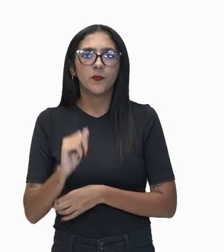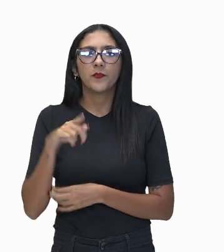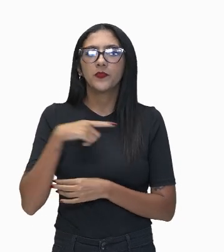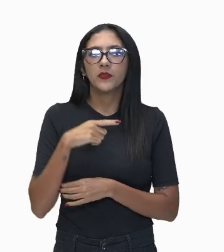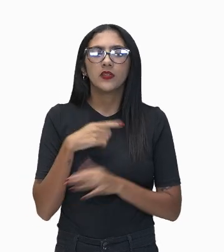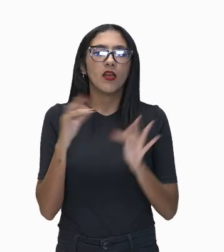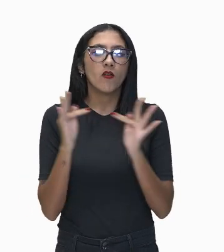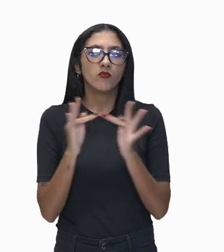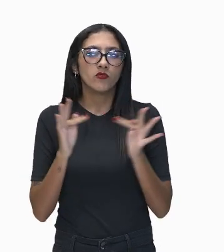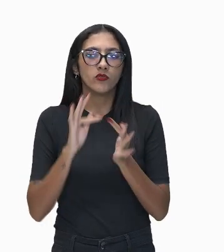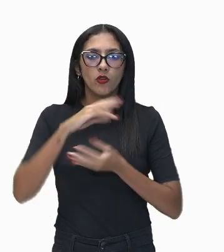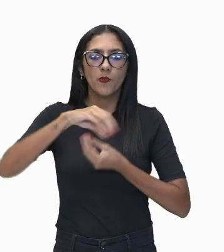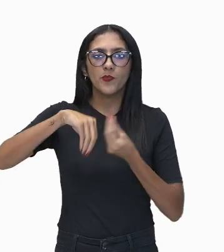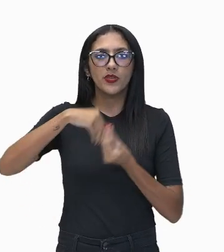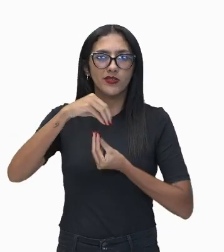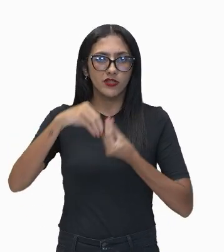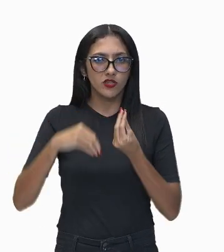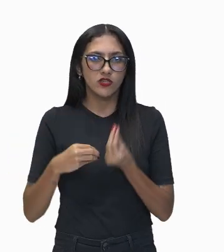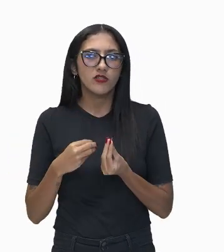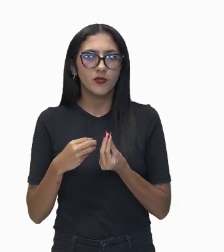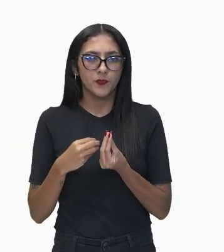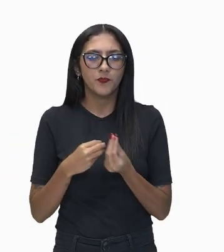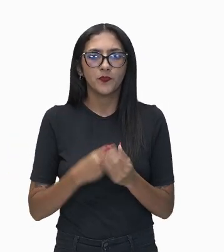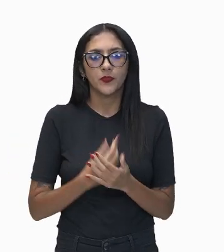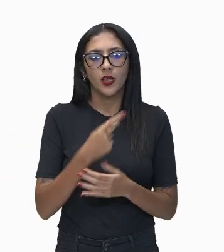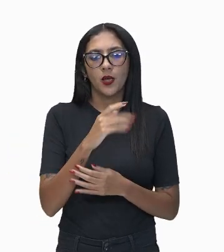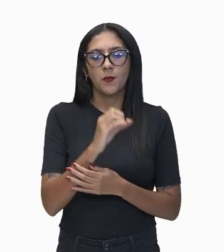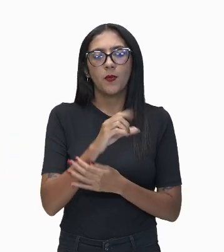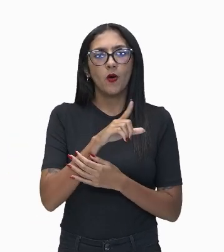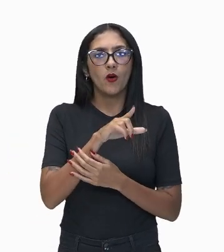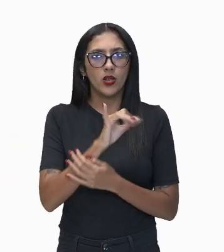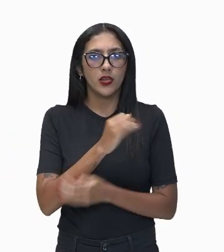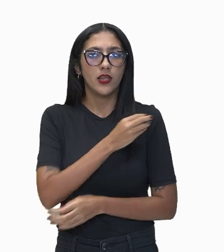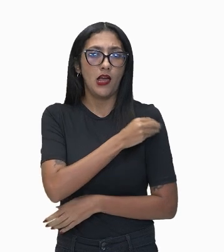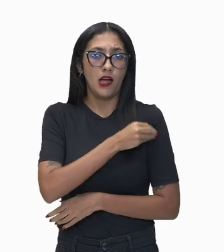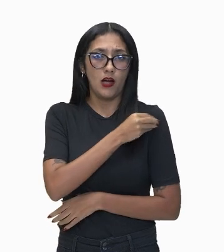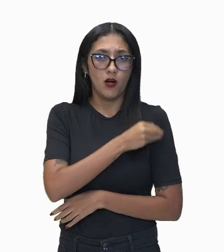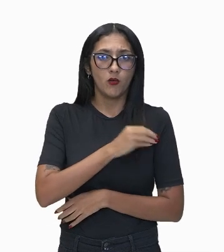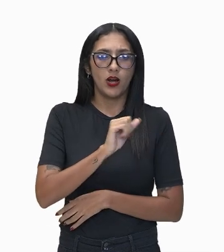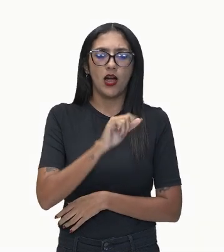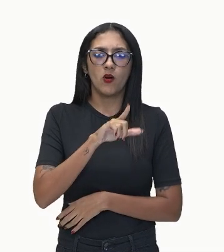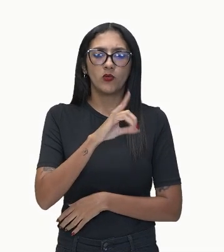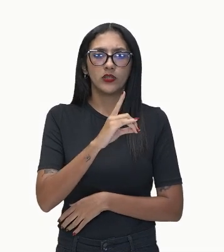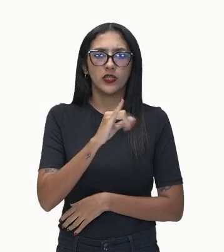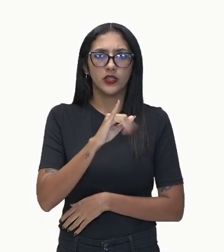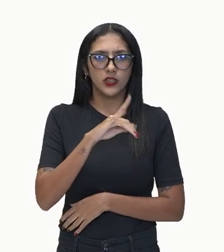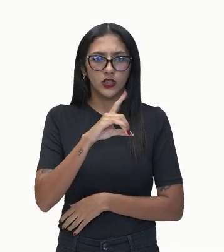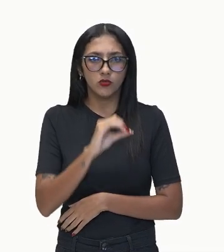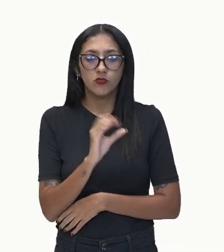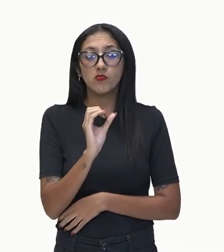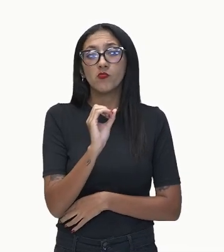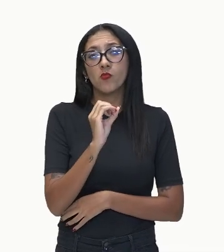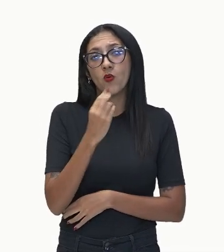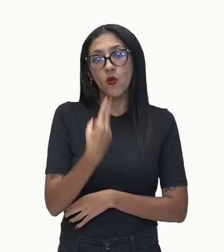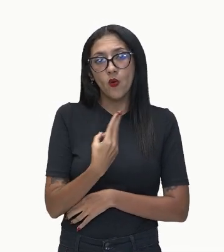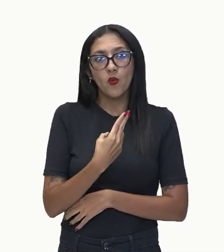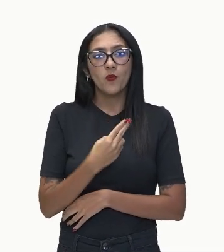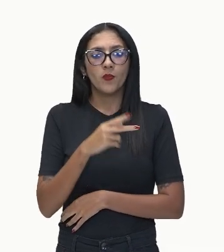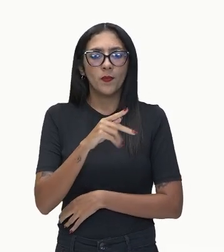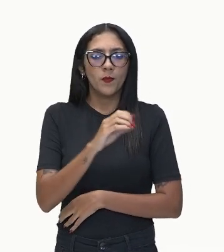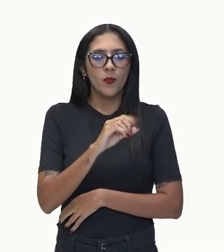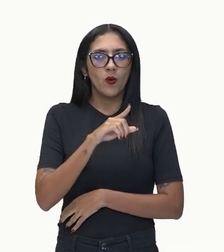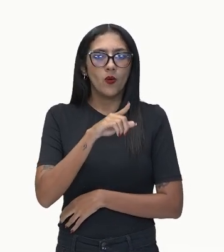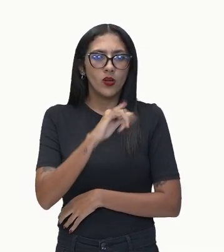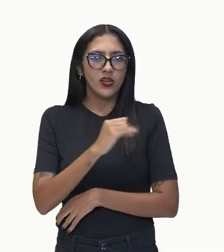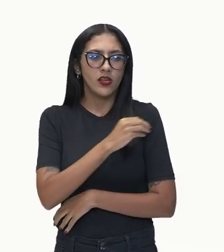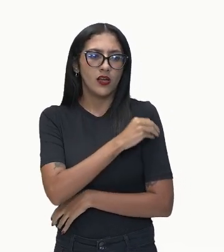função mista, vai ser poliálcool-aldeído ou poliálcool-cetona. Então, eles podem ser compostos que sofrem hidrólise e